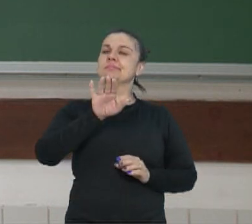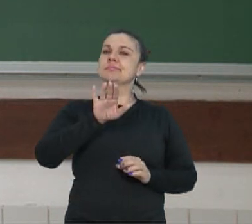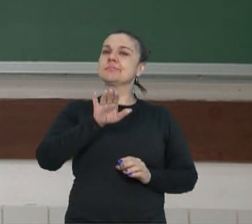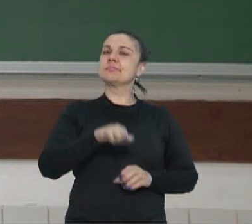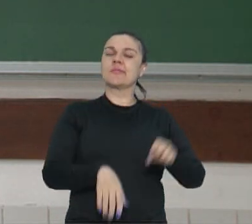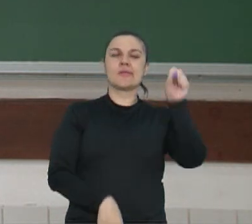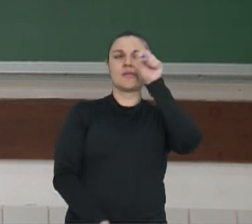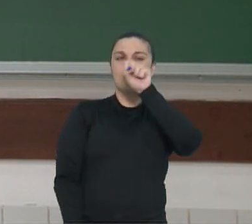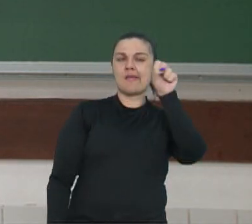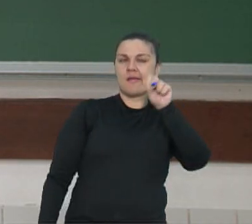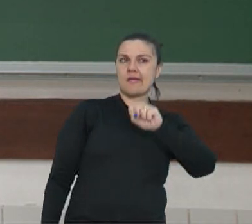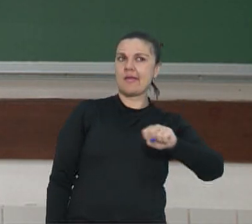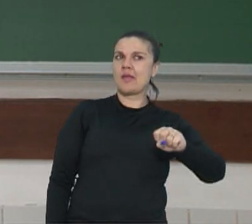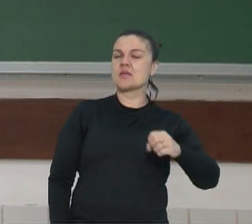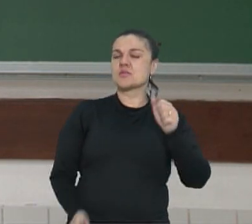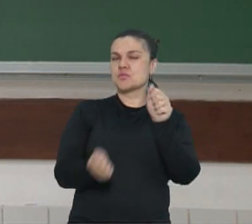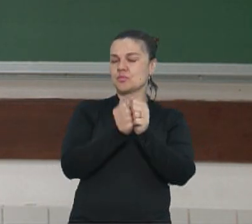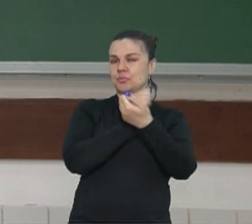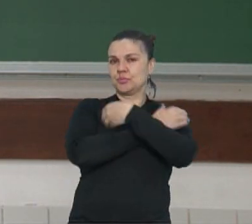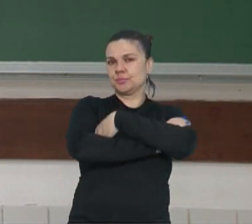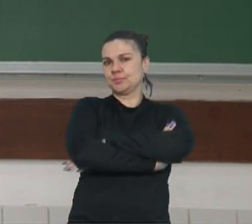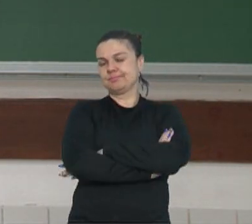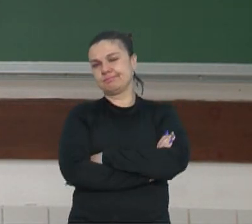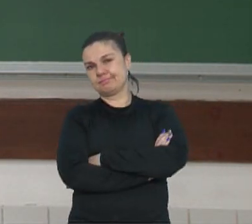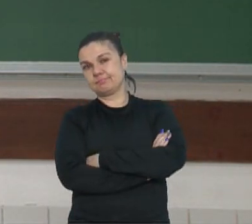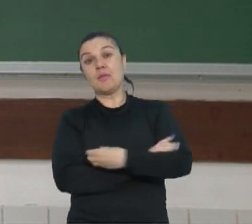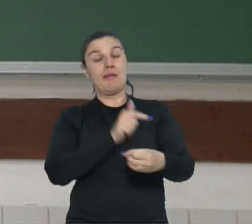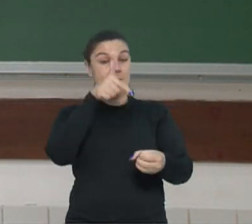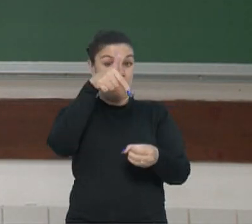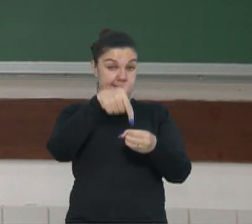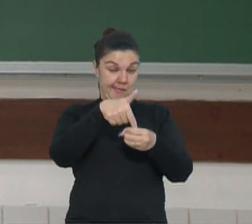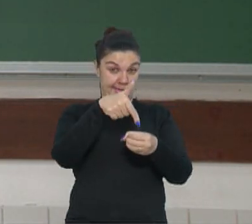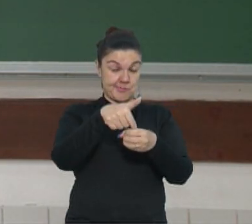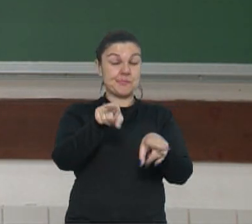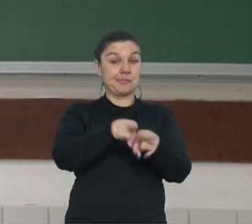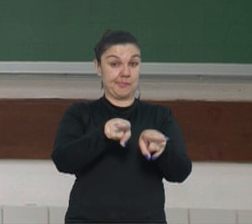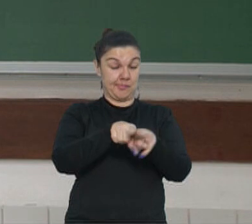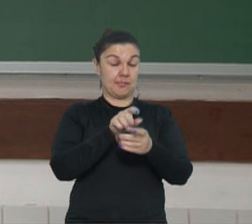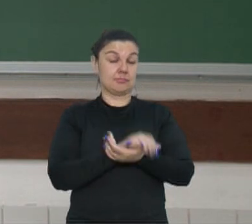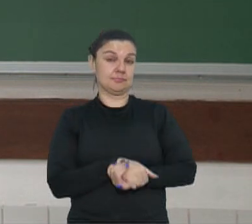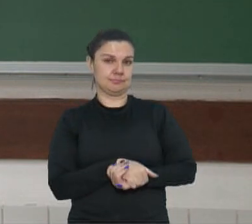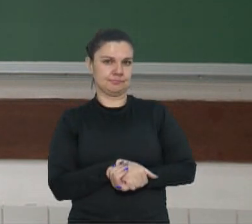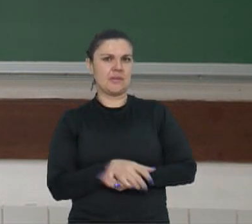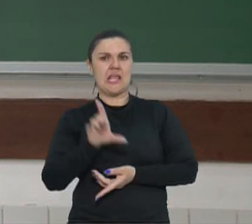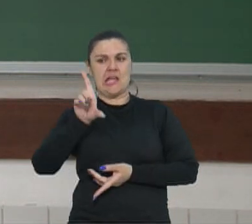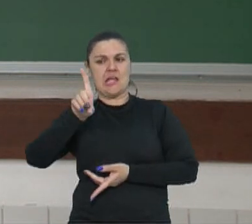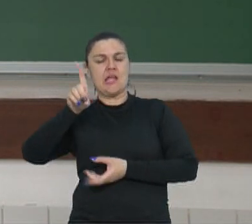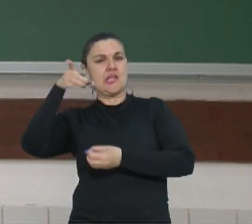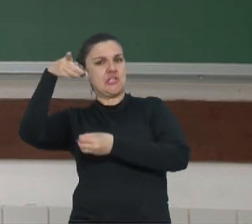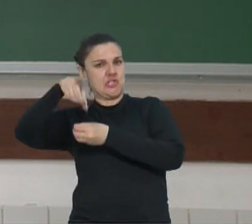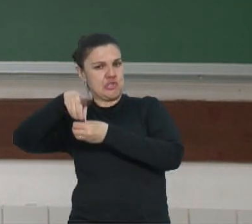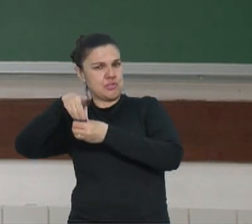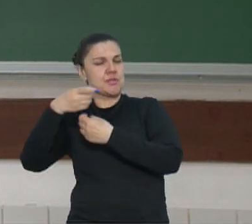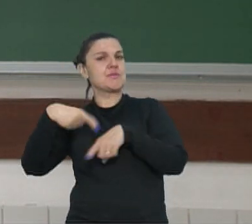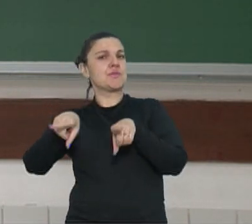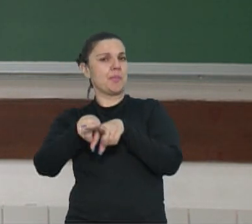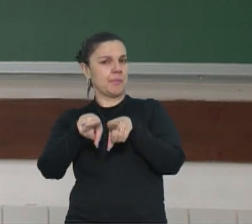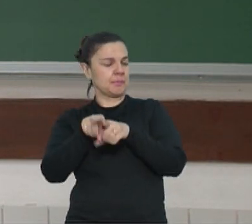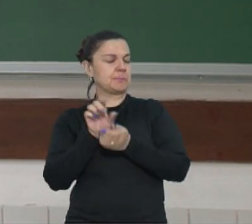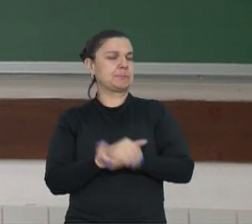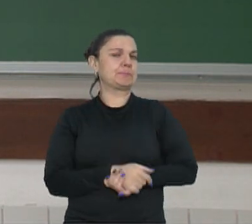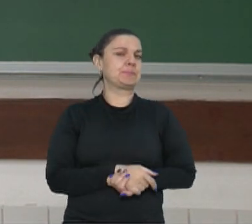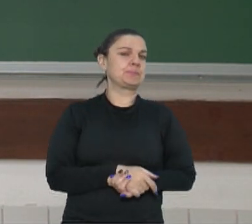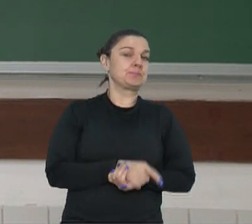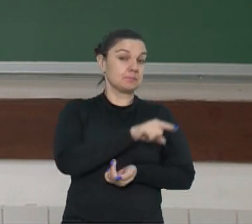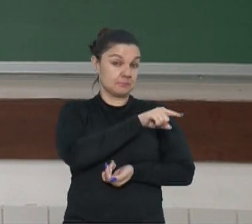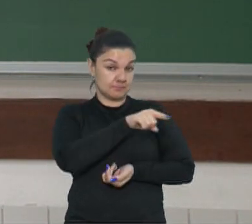quando tem átomos de enxofre nessa queima? A gasolina tem alguns átomos de enxofre. O diesel tem muitos átomos de enxofre. Só para